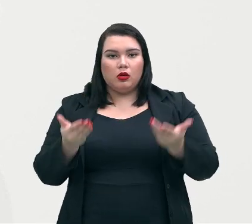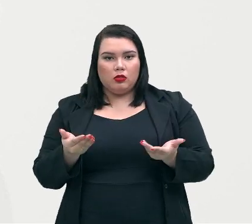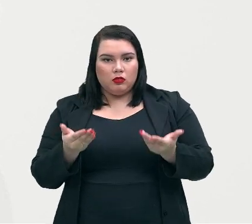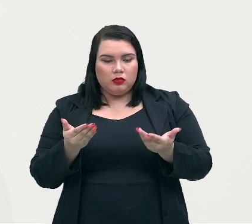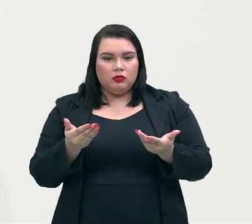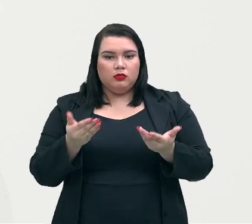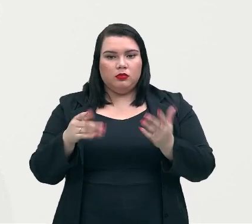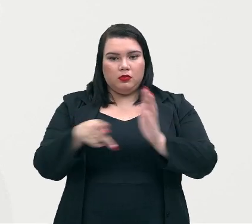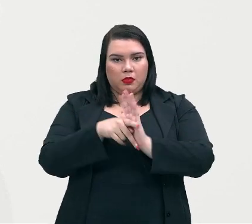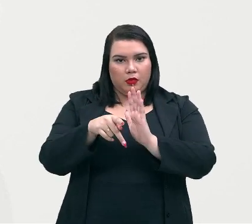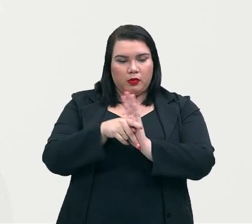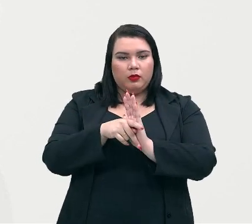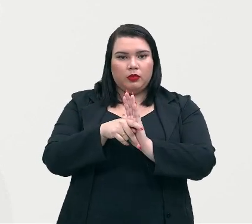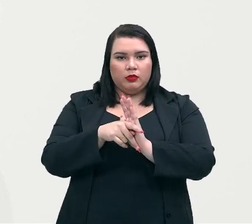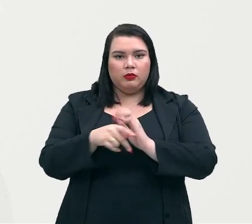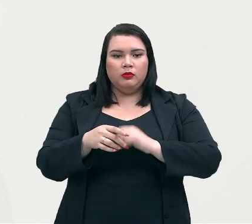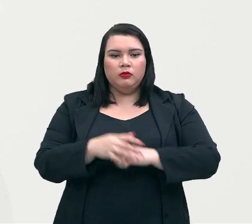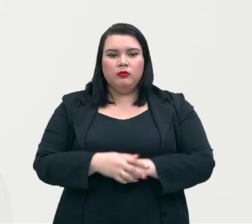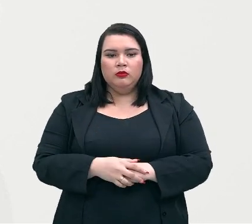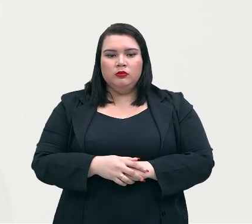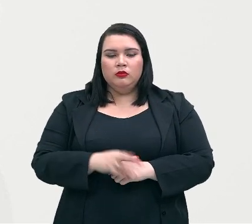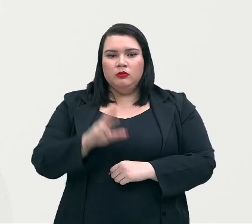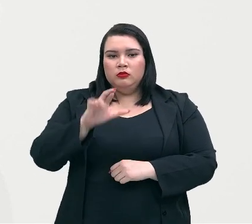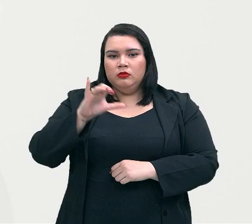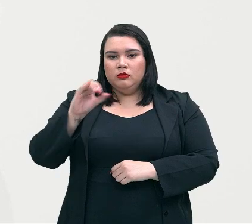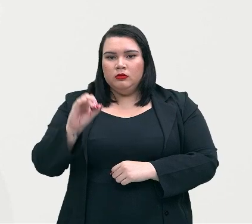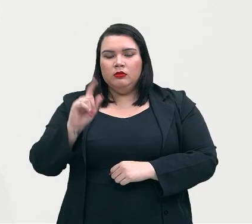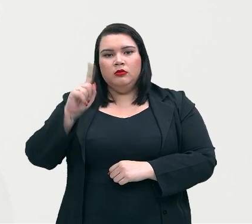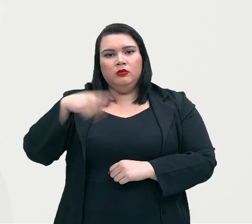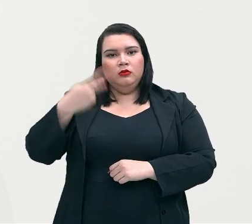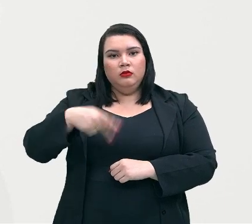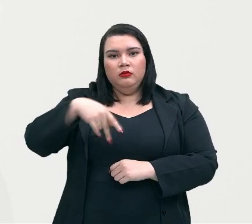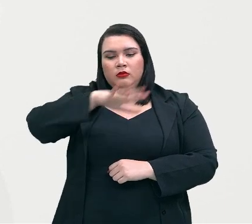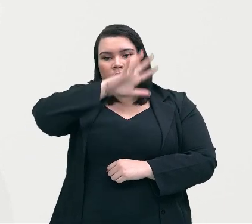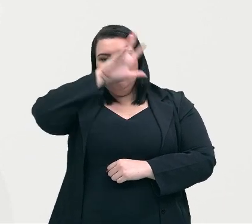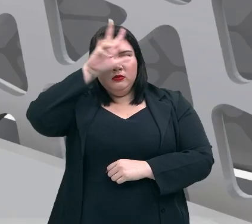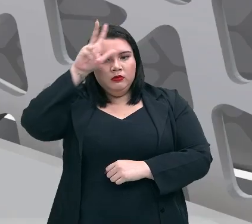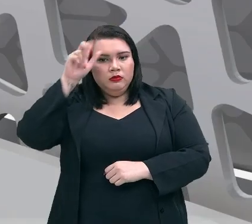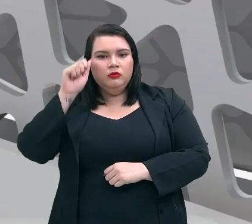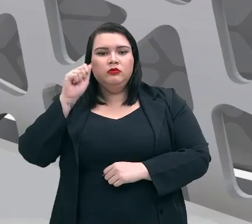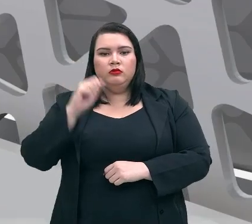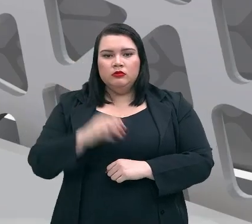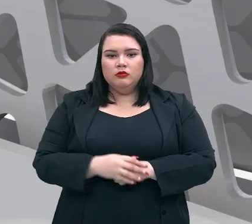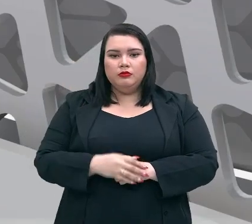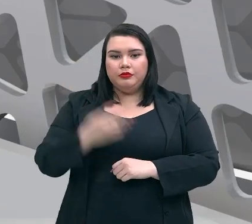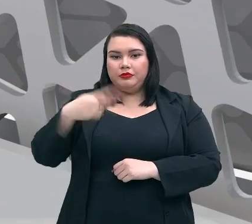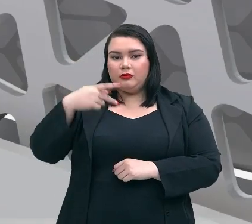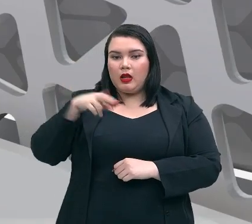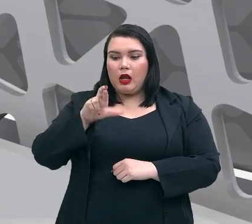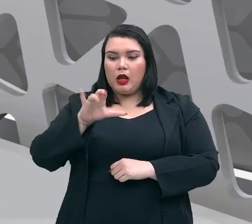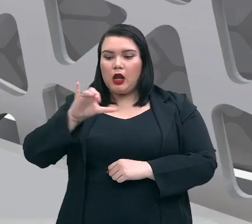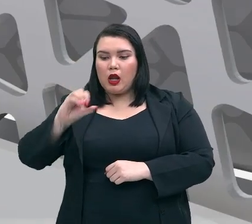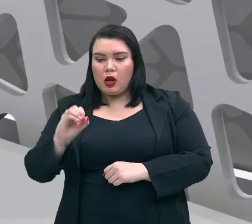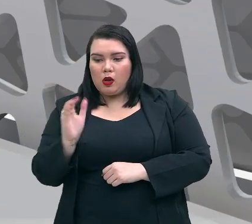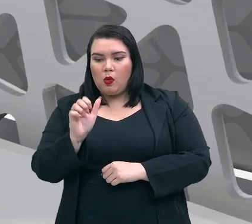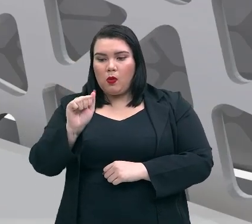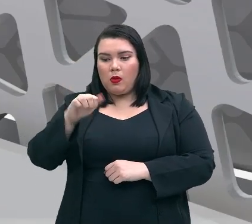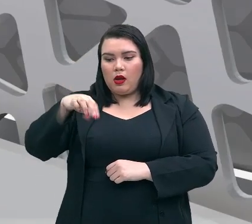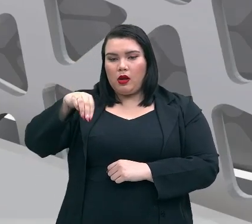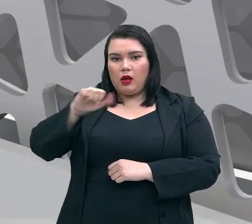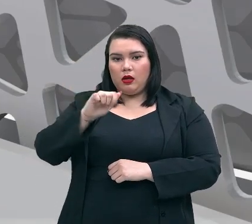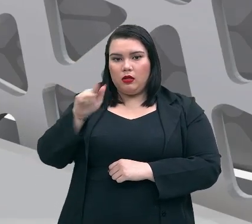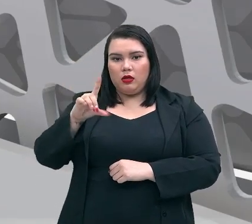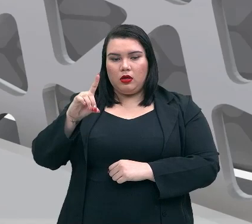uma bacia hidrográfica de um rio é o nosso rio Amazonas. A parte do rio Amazonas, quando ele deságua lá no